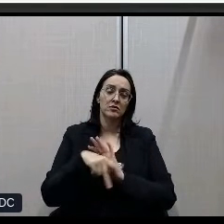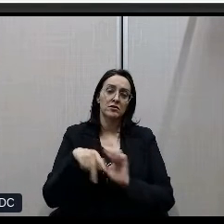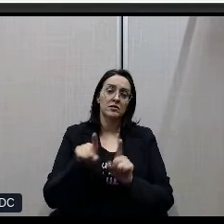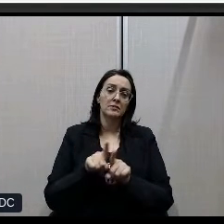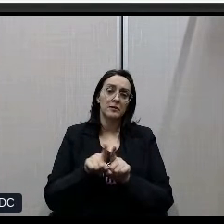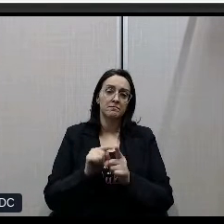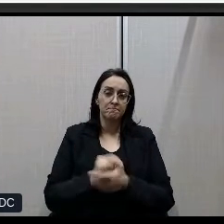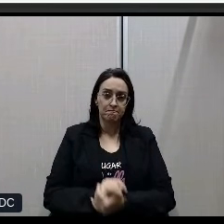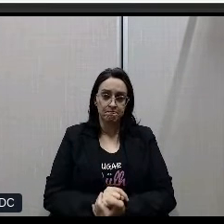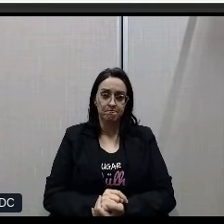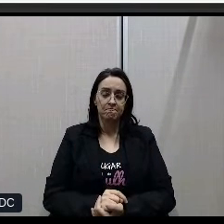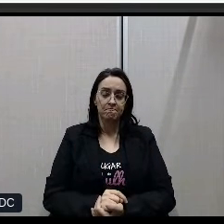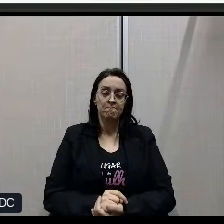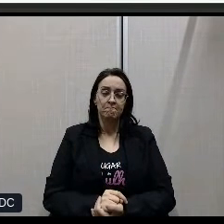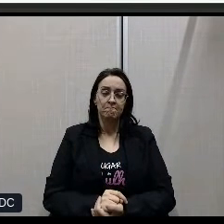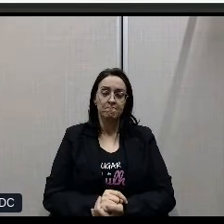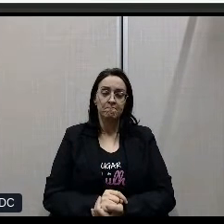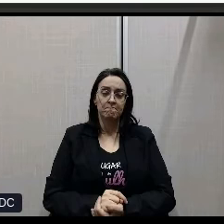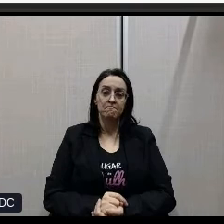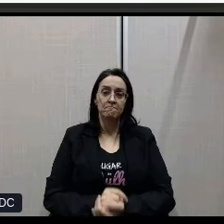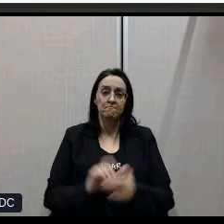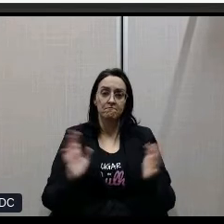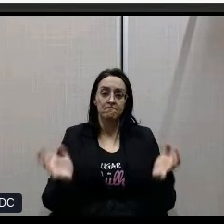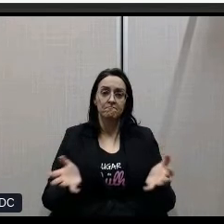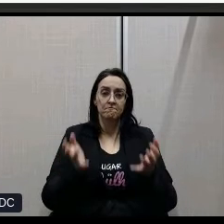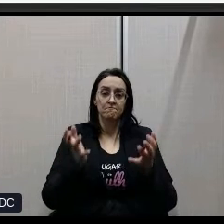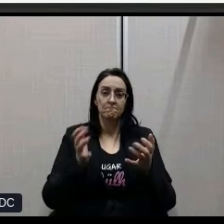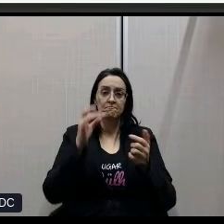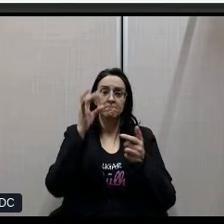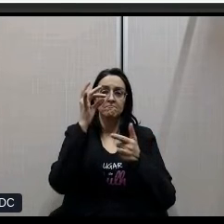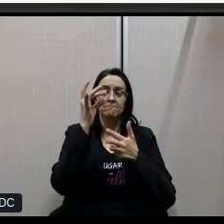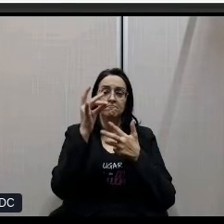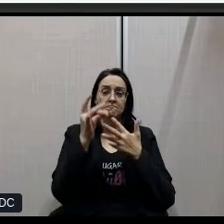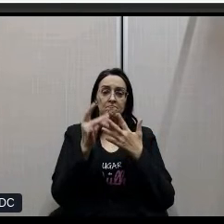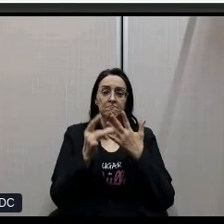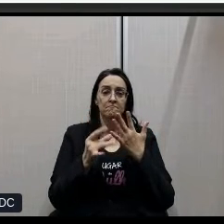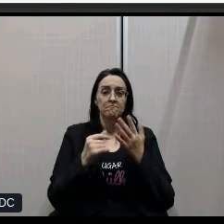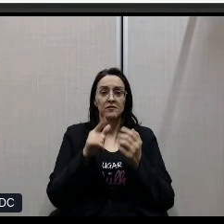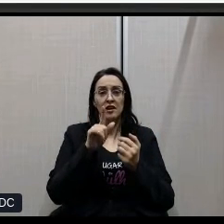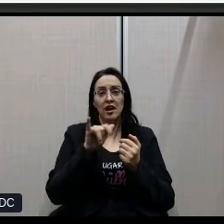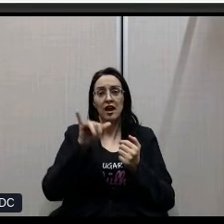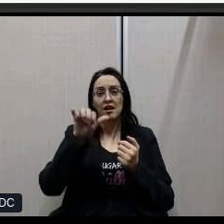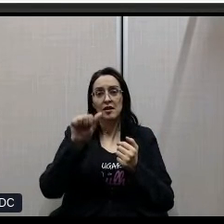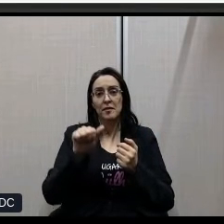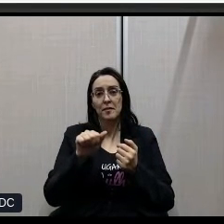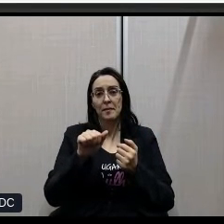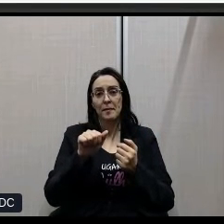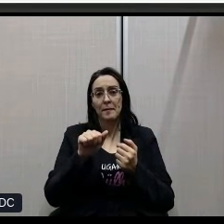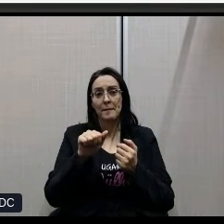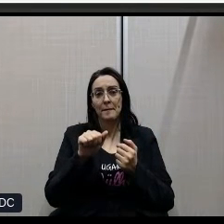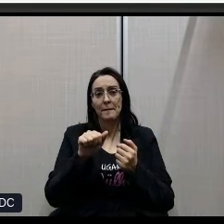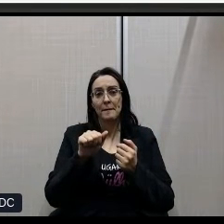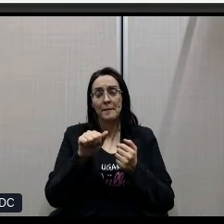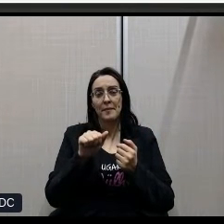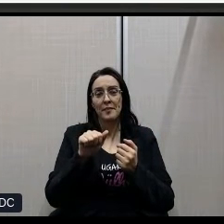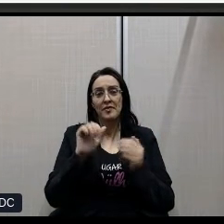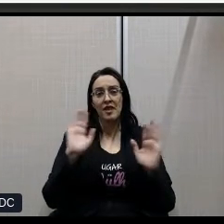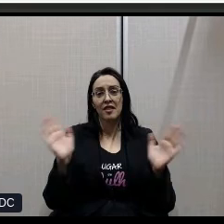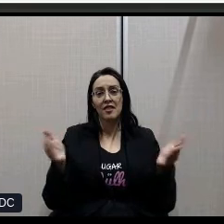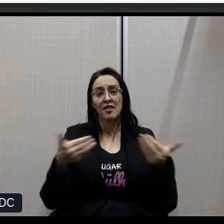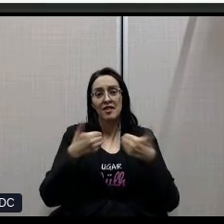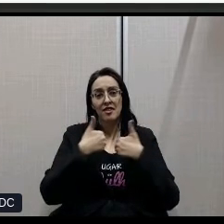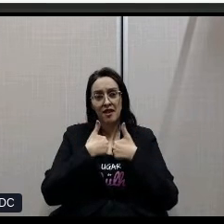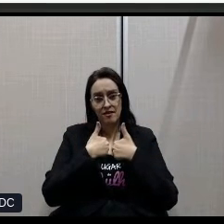exemplo. Desses 90, me baseei muito no Gaia. O TEA é um outro transtorno